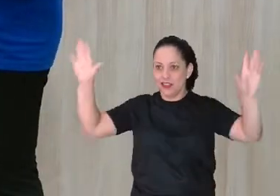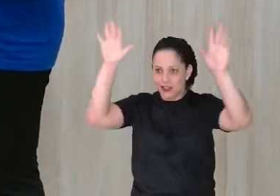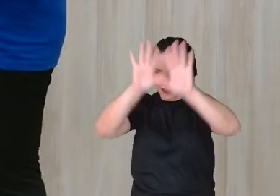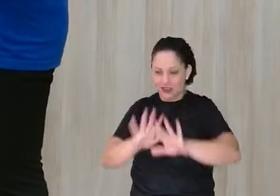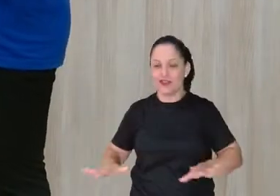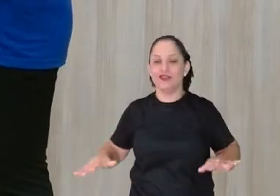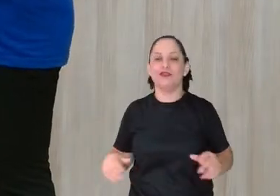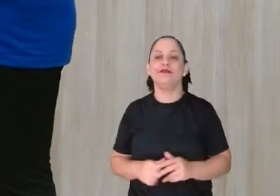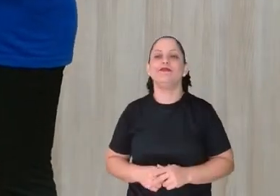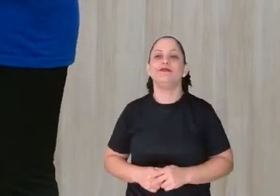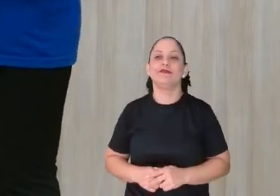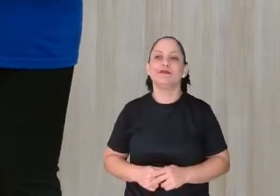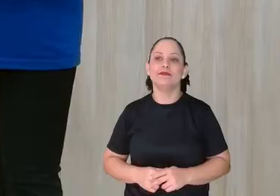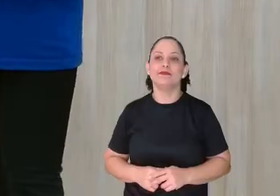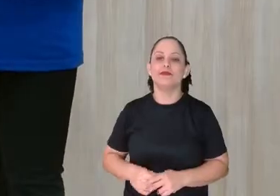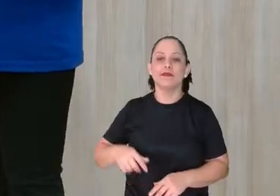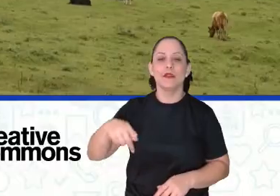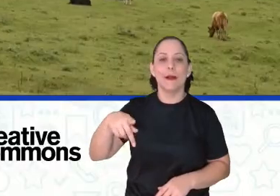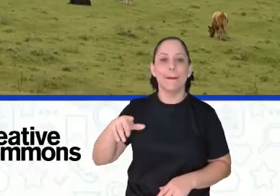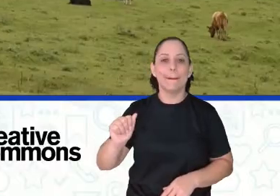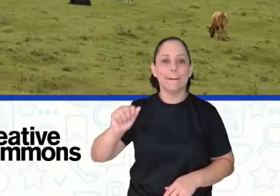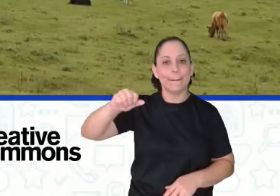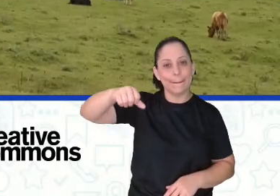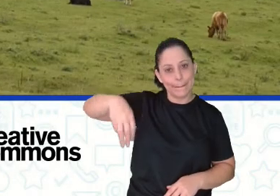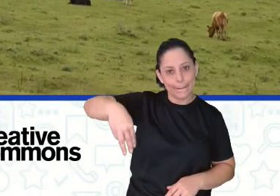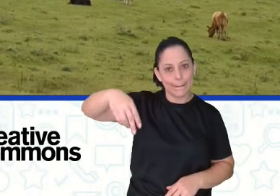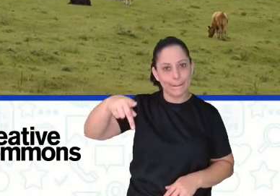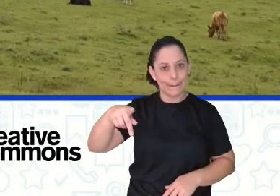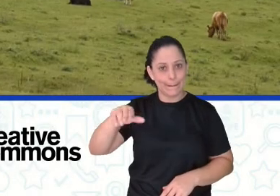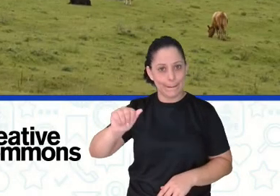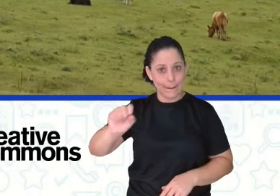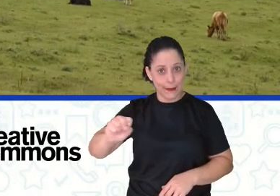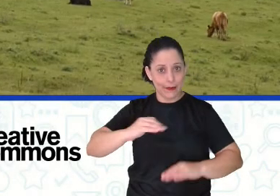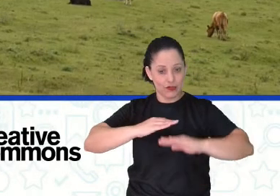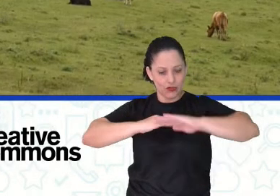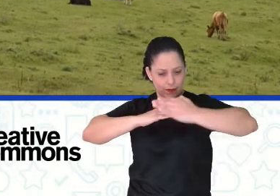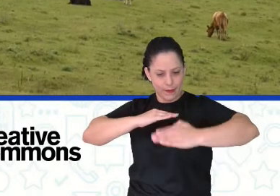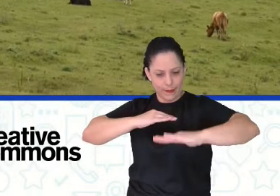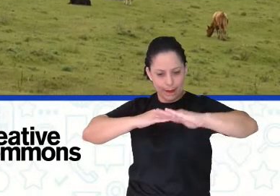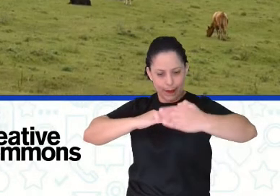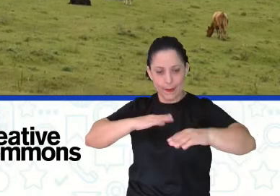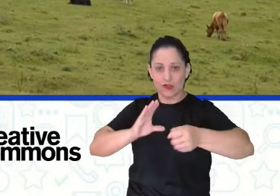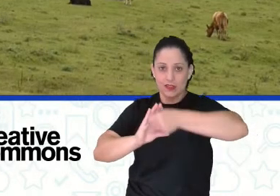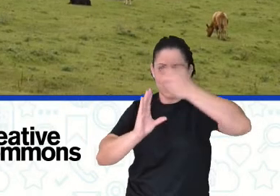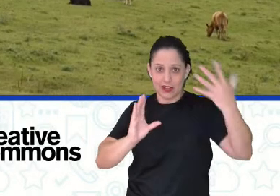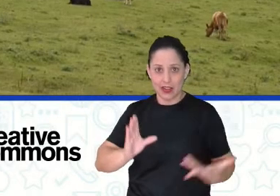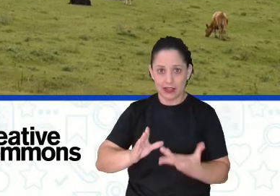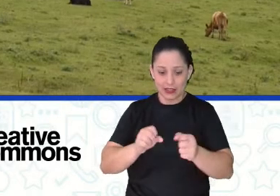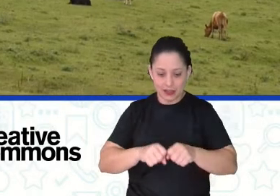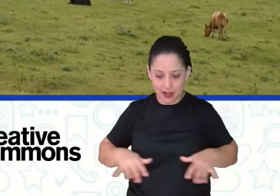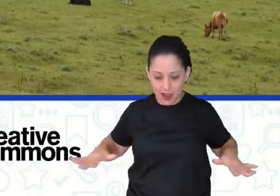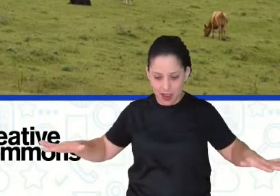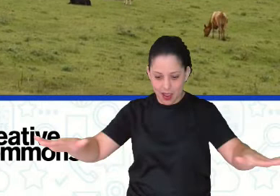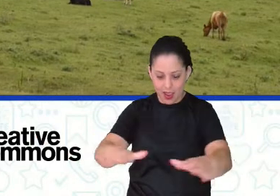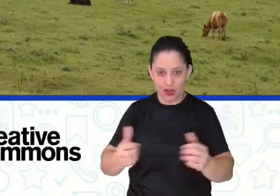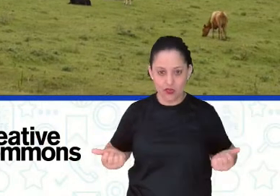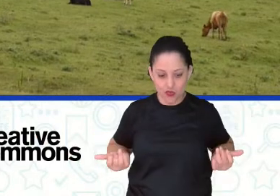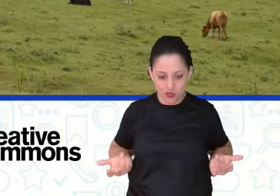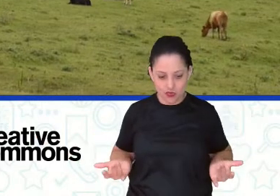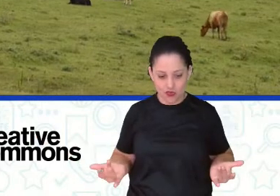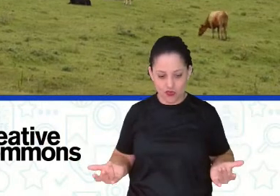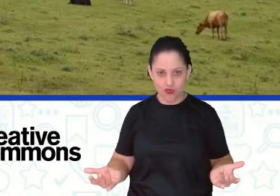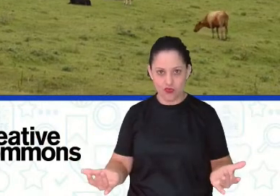continuação, os pampas caracterizam-se pelas pastagens, né? É comum encontrar o